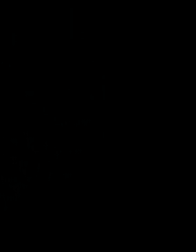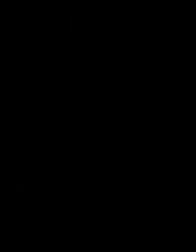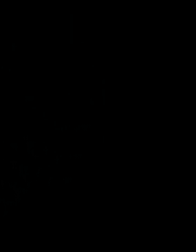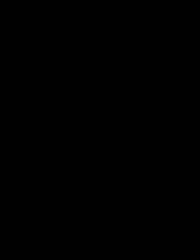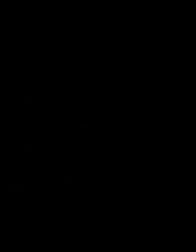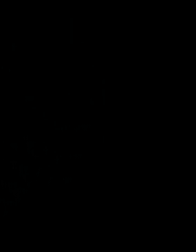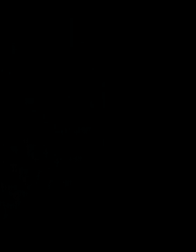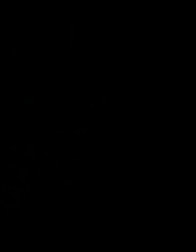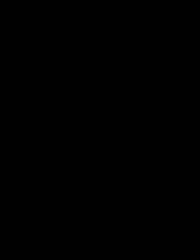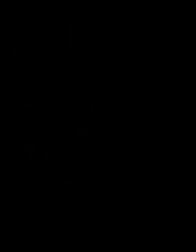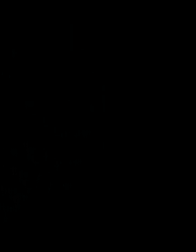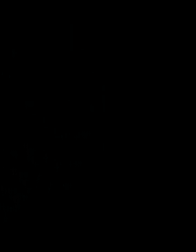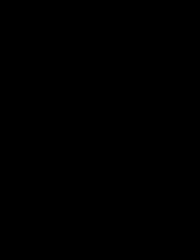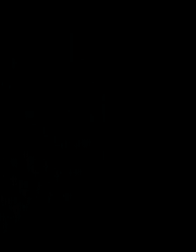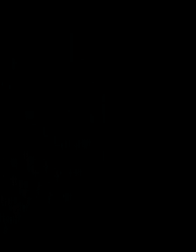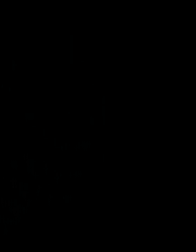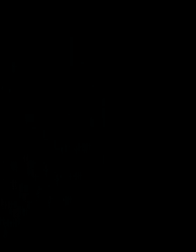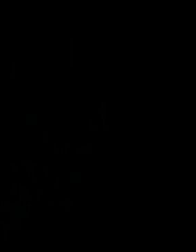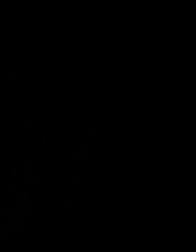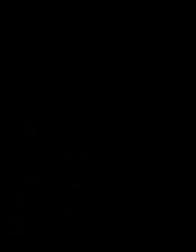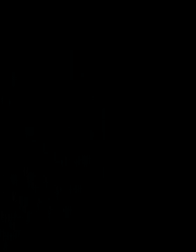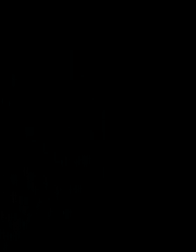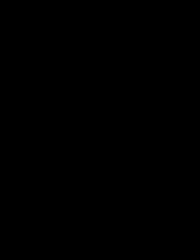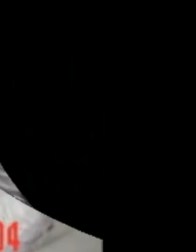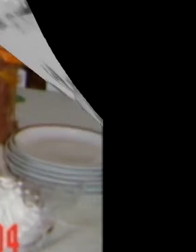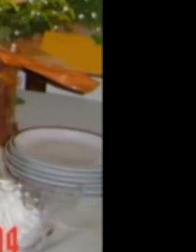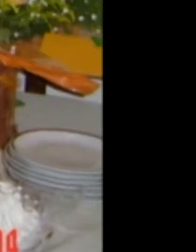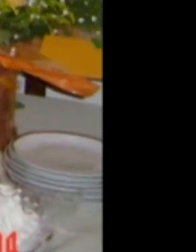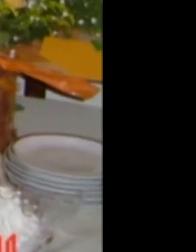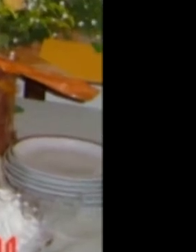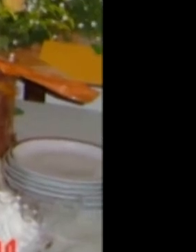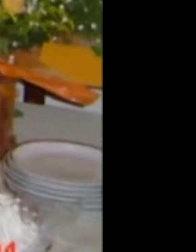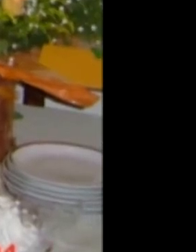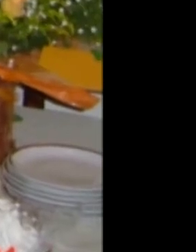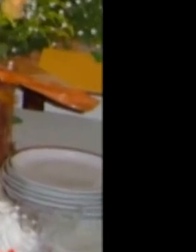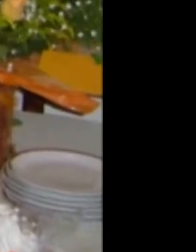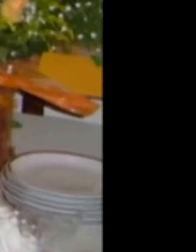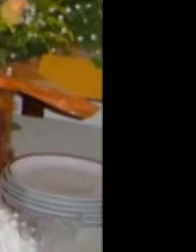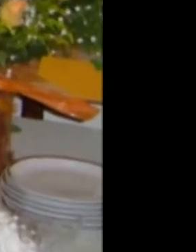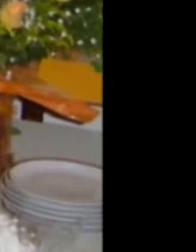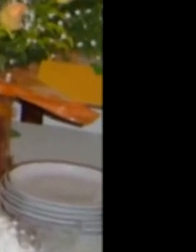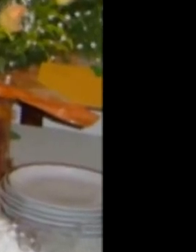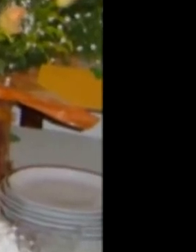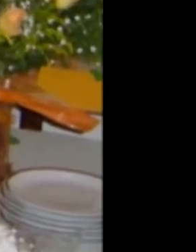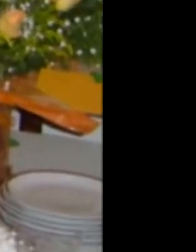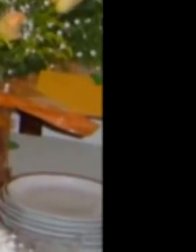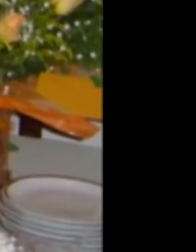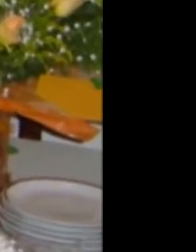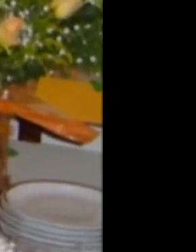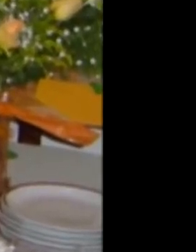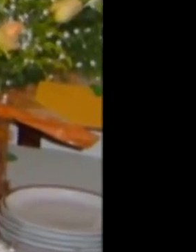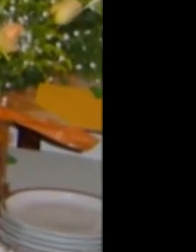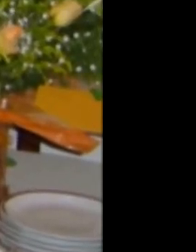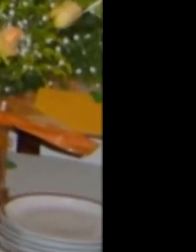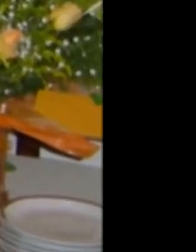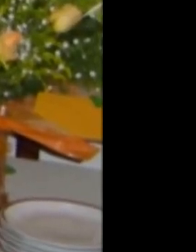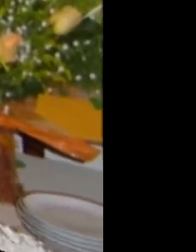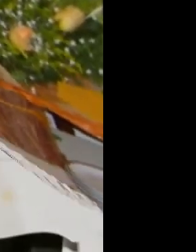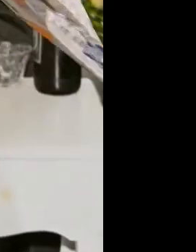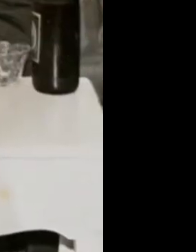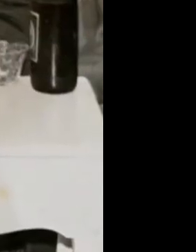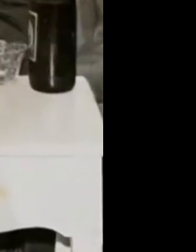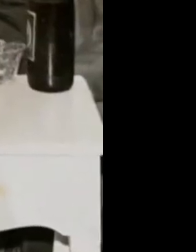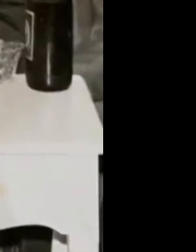num canto, uma casa e um jardim. Se eu soubesse quanto dói a